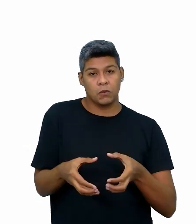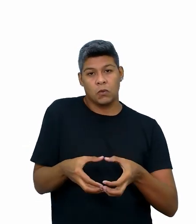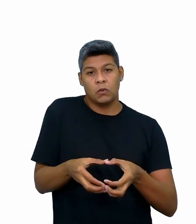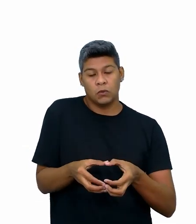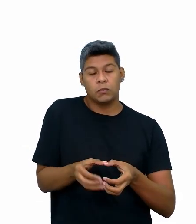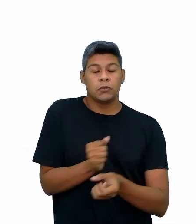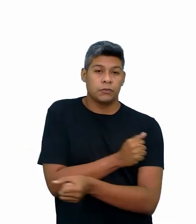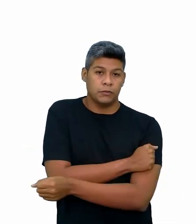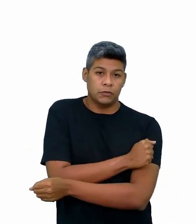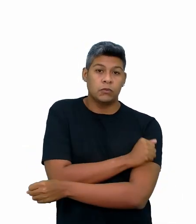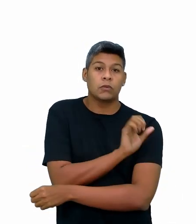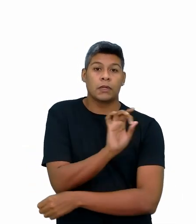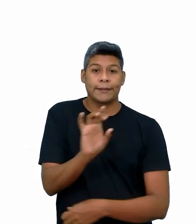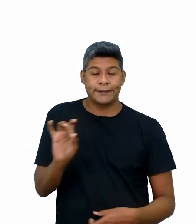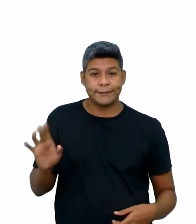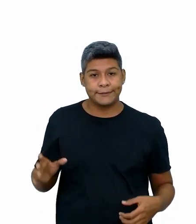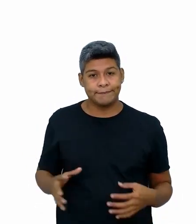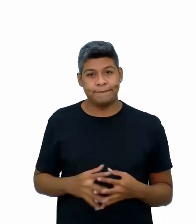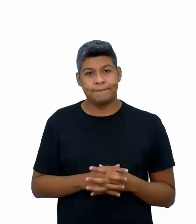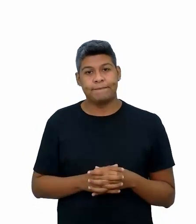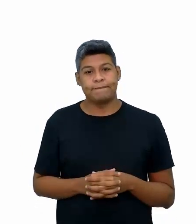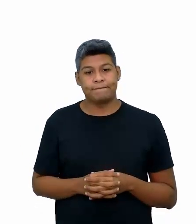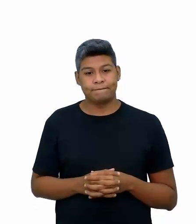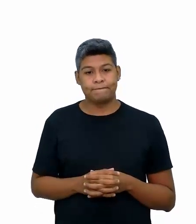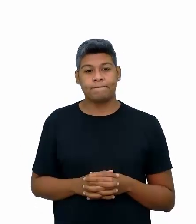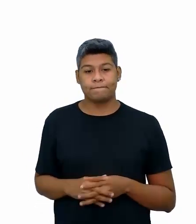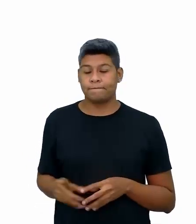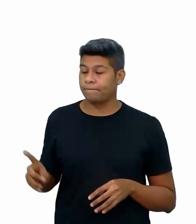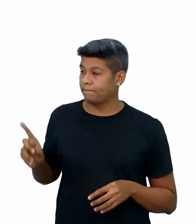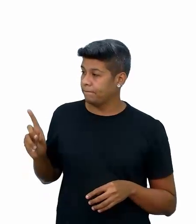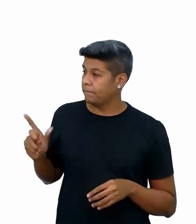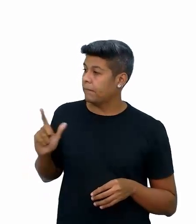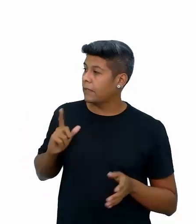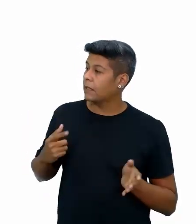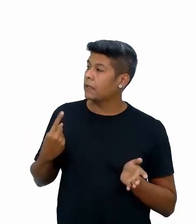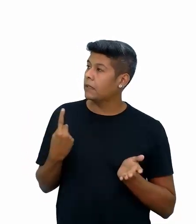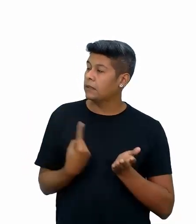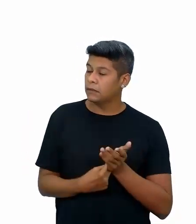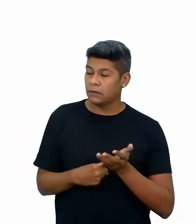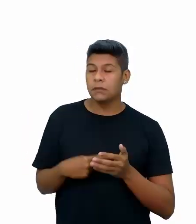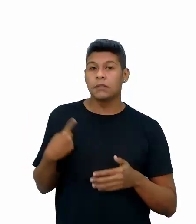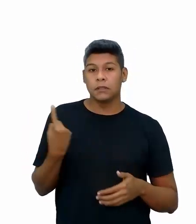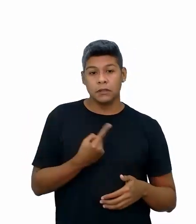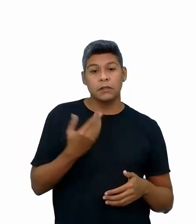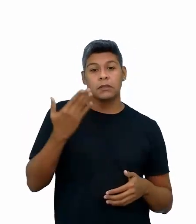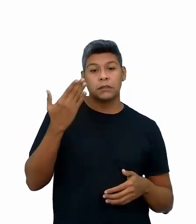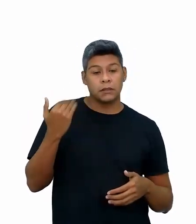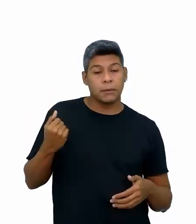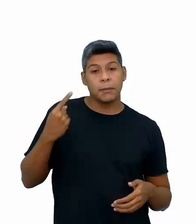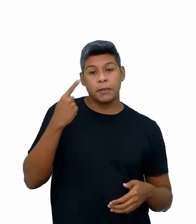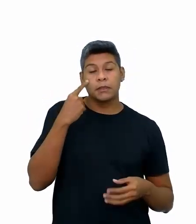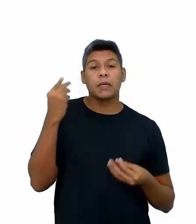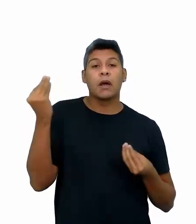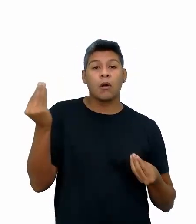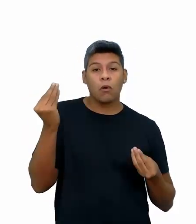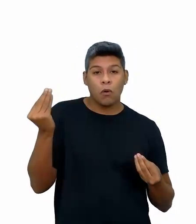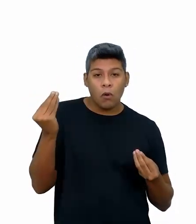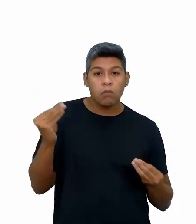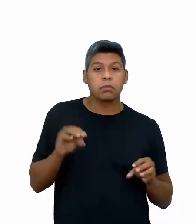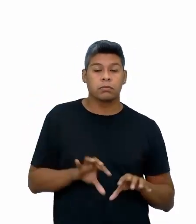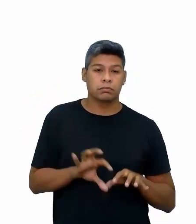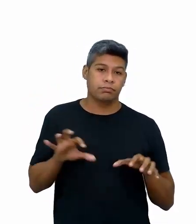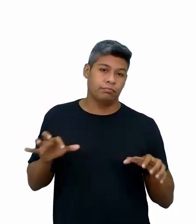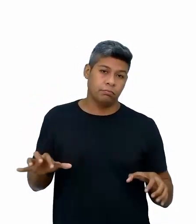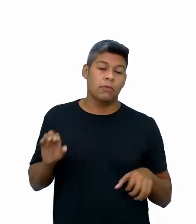cada estudante. Dando sequência aqui, nós temos, então, uma agenda para a gente poder se situar, né, pensar em como que vai ser dividida a